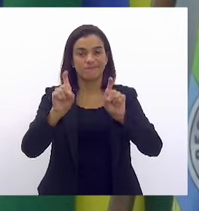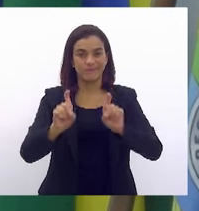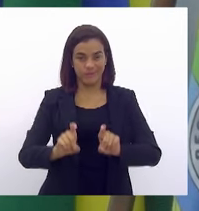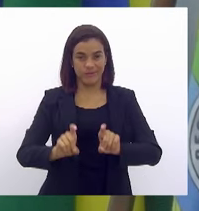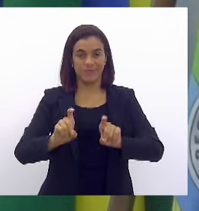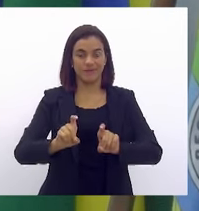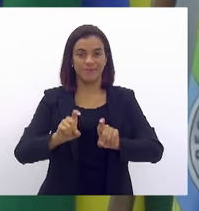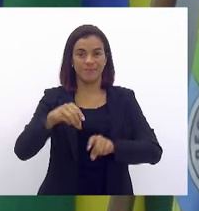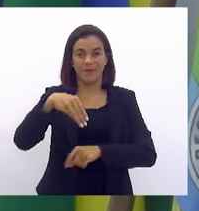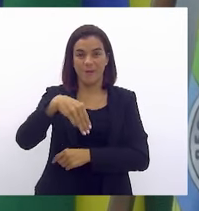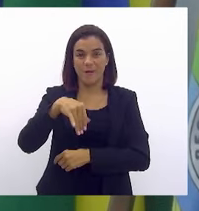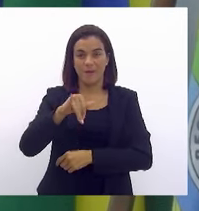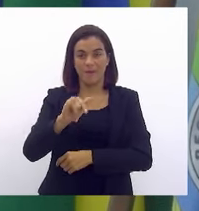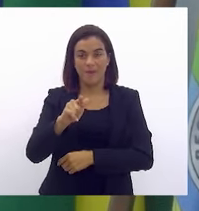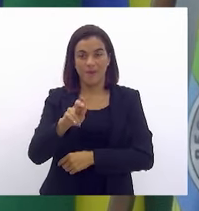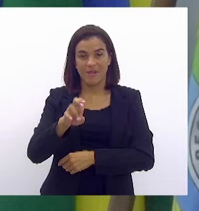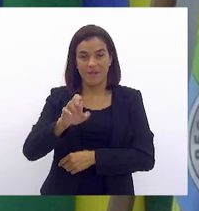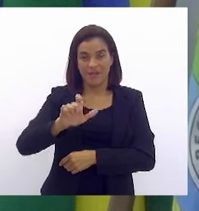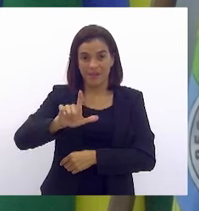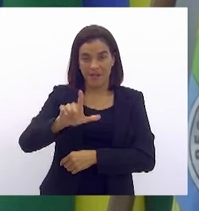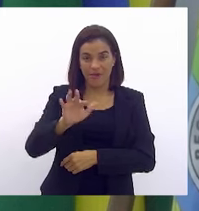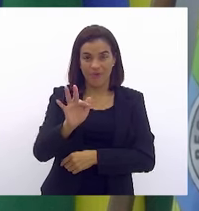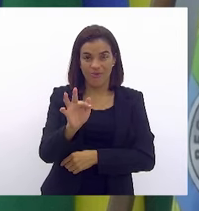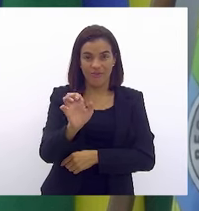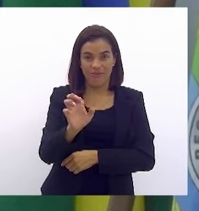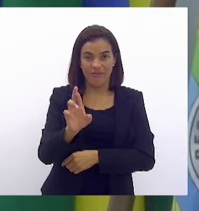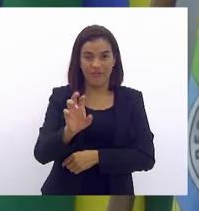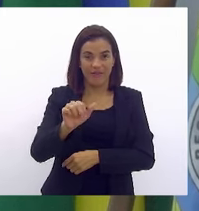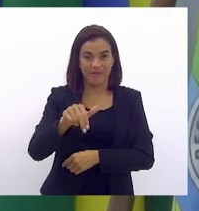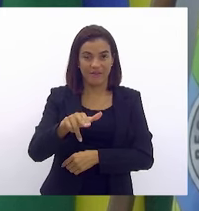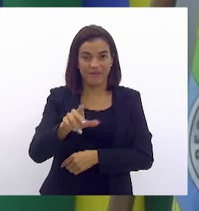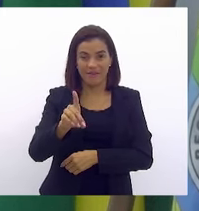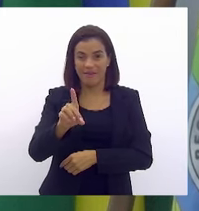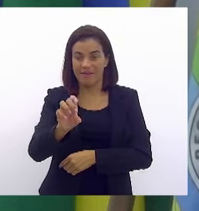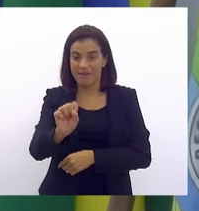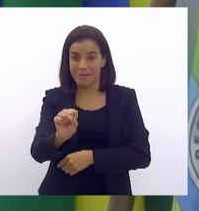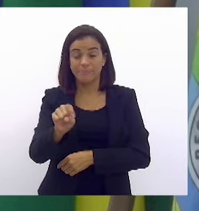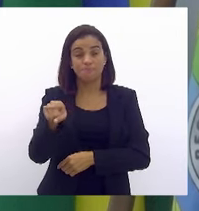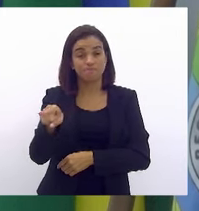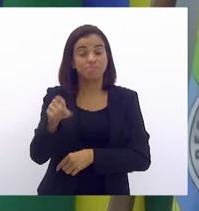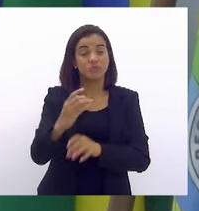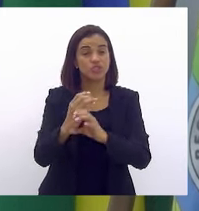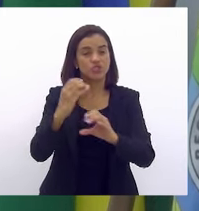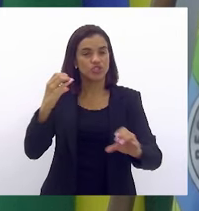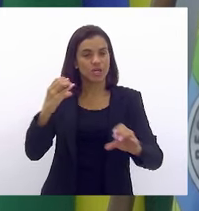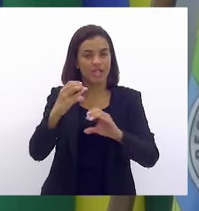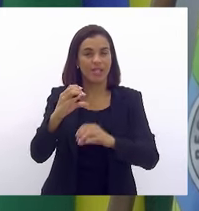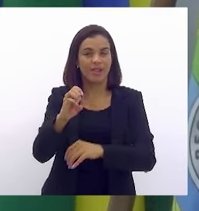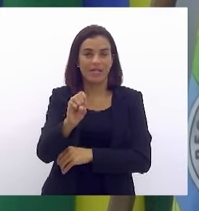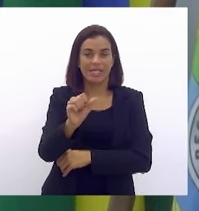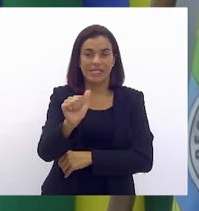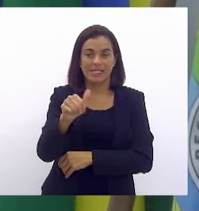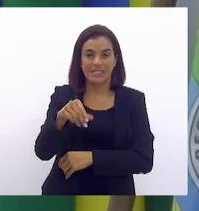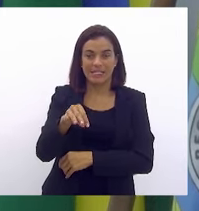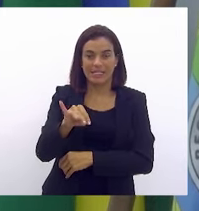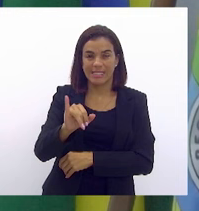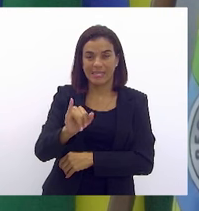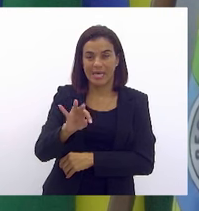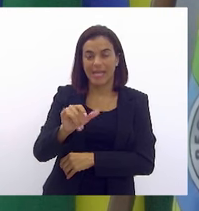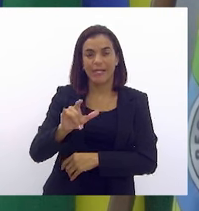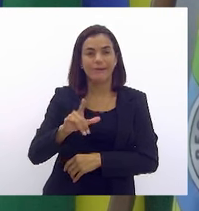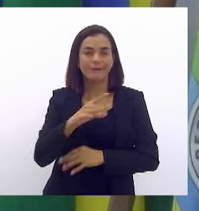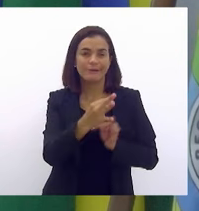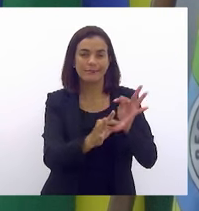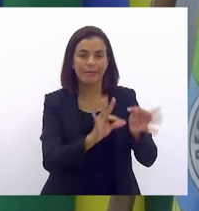um conhecido da Associação Brasileira de Engenharia Sanitária. E, hoje, no CREA,